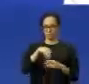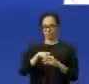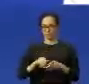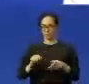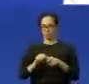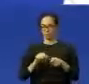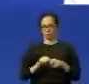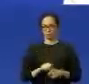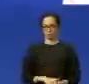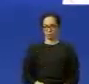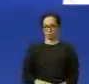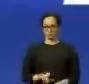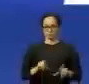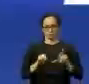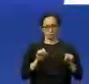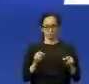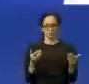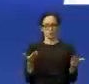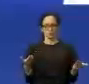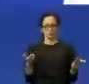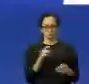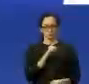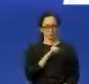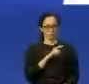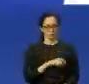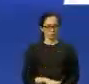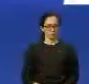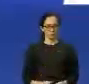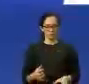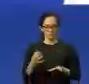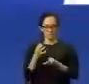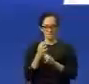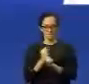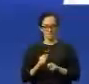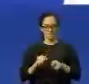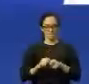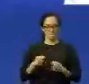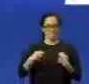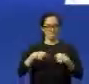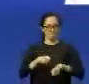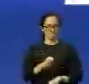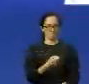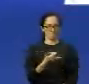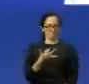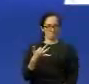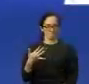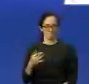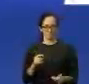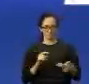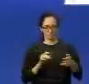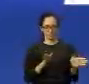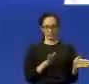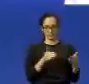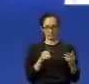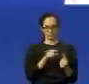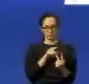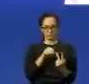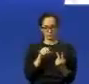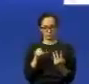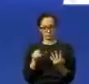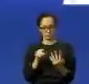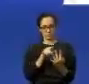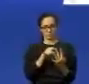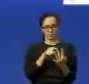tá? E a caixa escolhida deve ser qual, então, aí, né? Então, ele calcula-se os volumes. Bom, a caixa 2 já esquece porque ela tem uma dimensão já